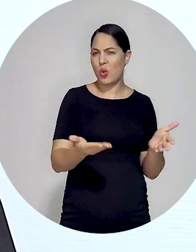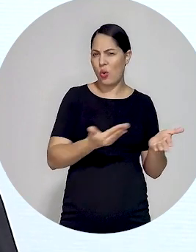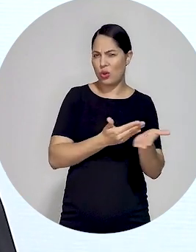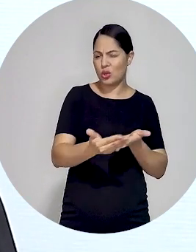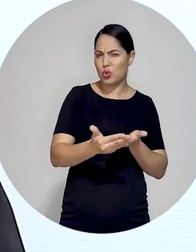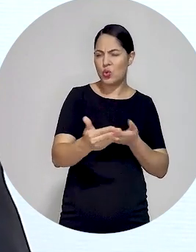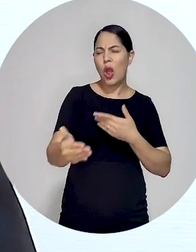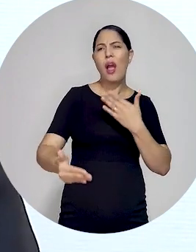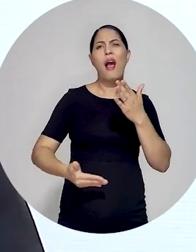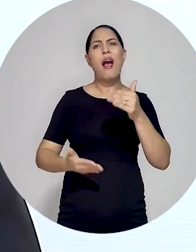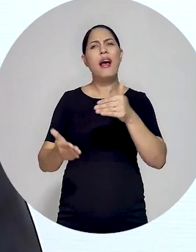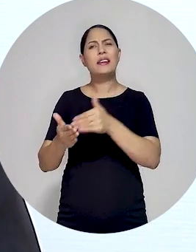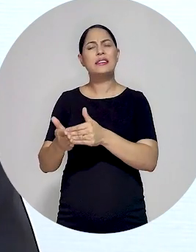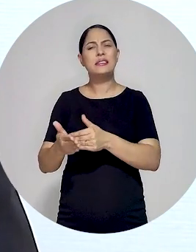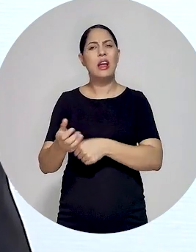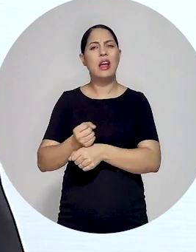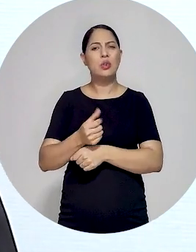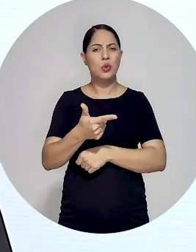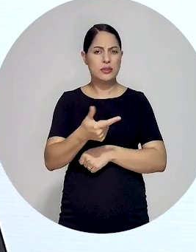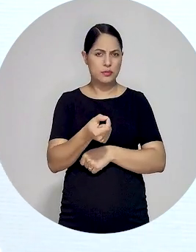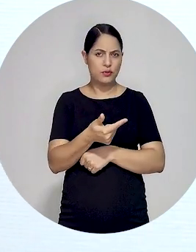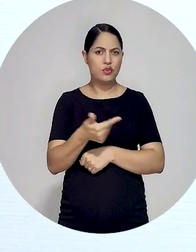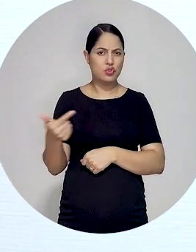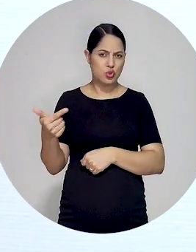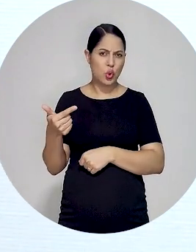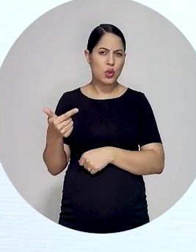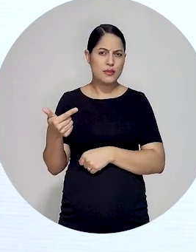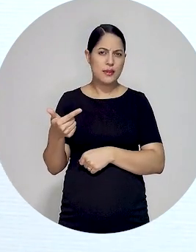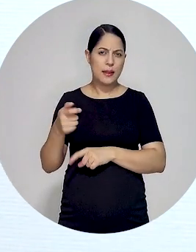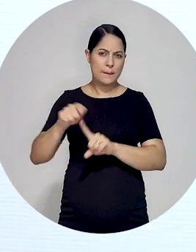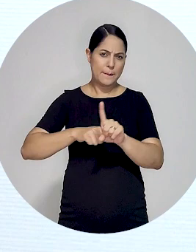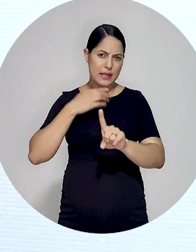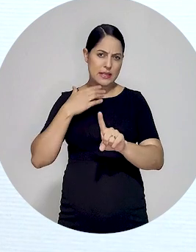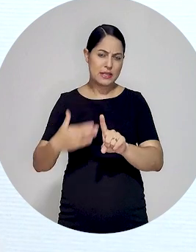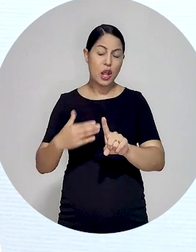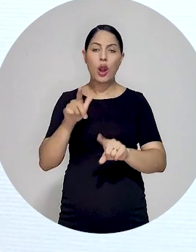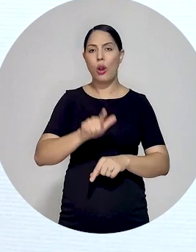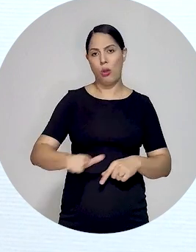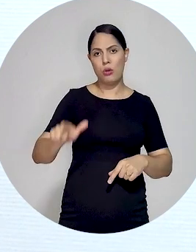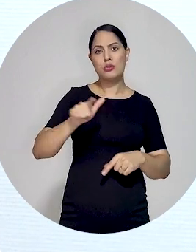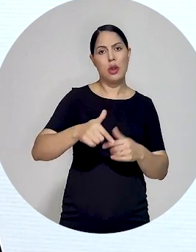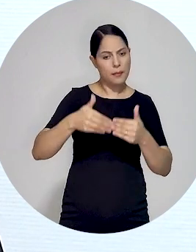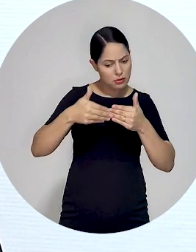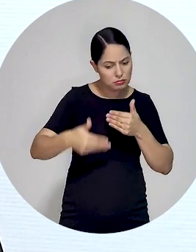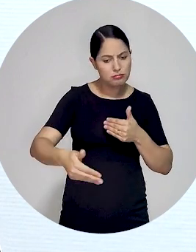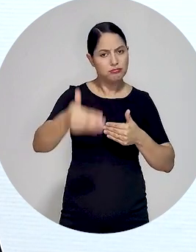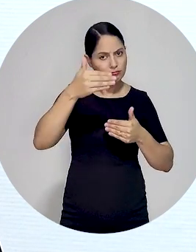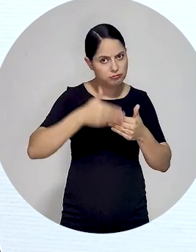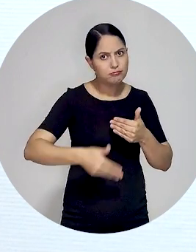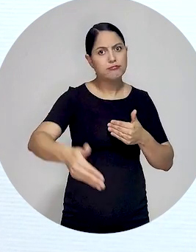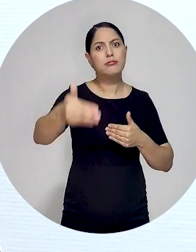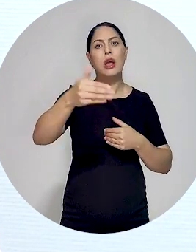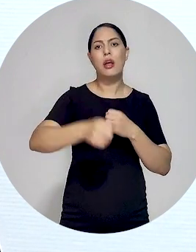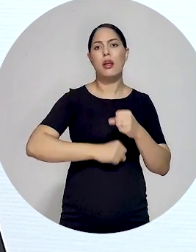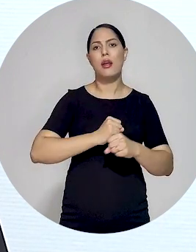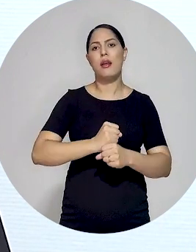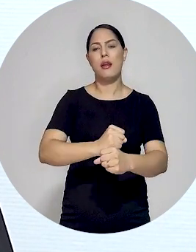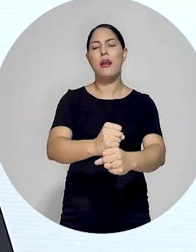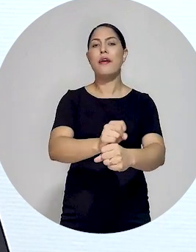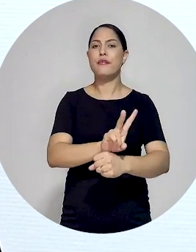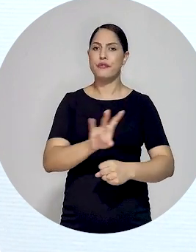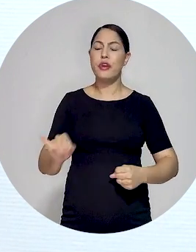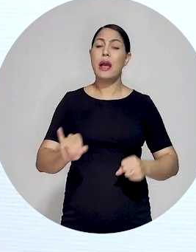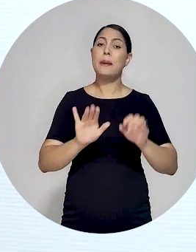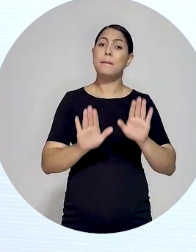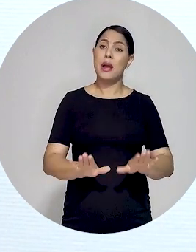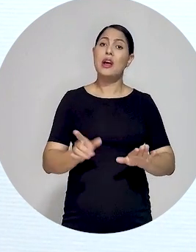partir ou até o final do ano de 2022. Logicamente, as ações continuam nos anos seguintes da gestão